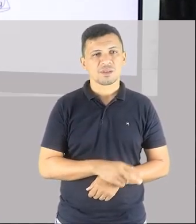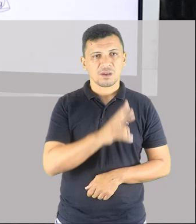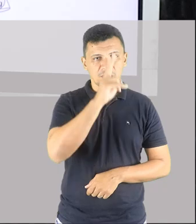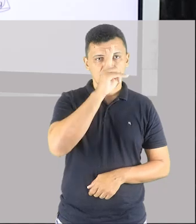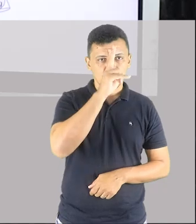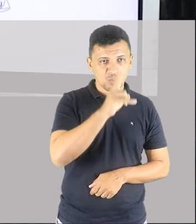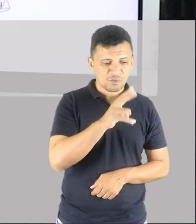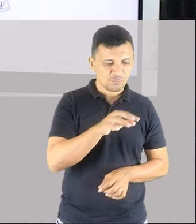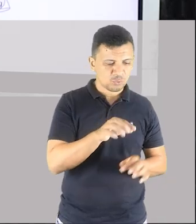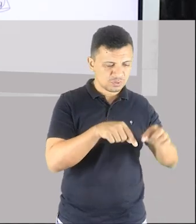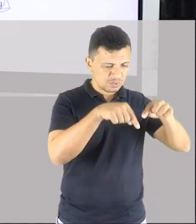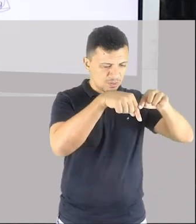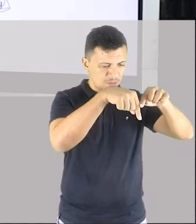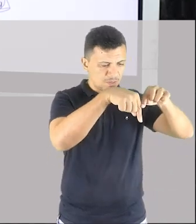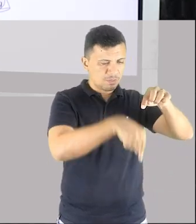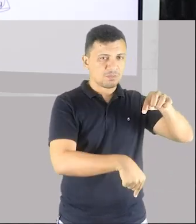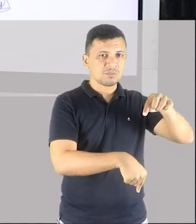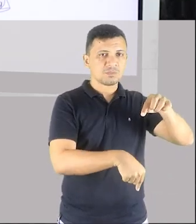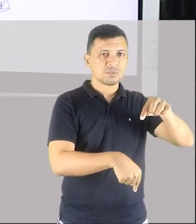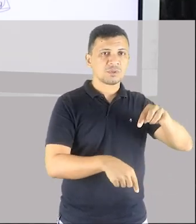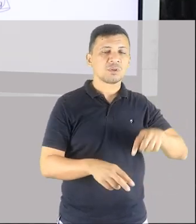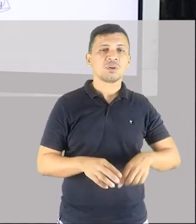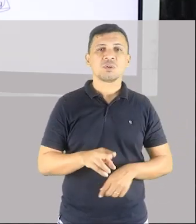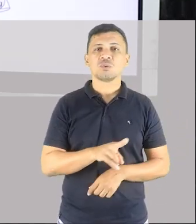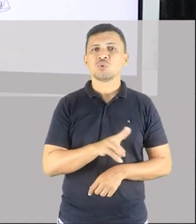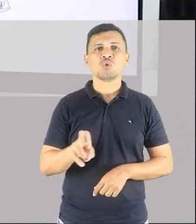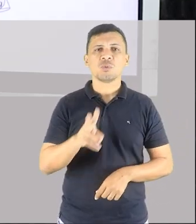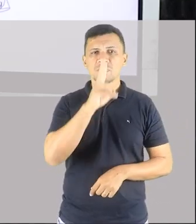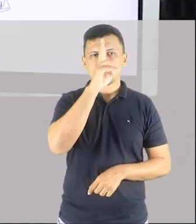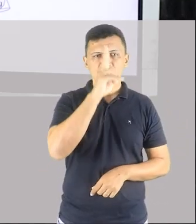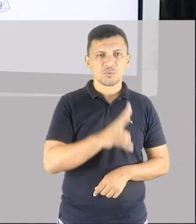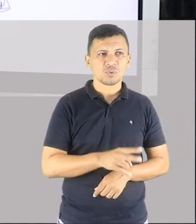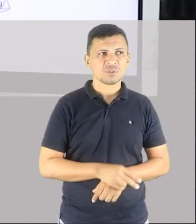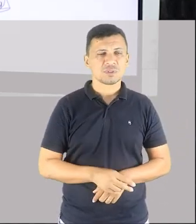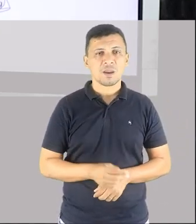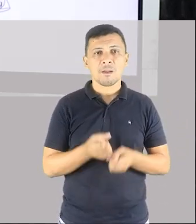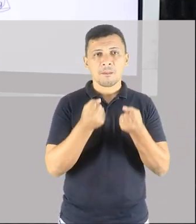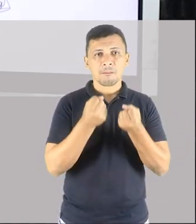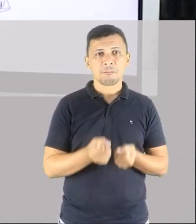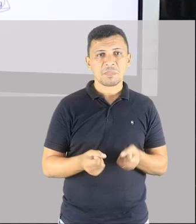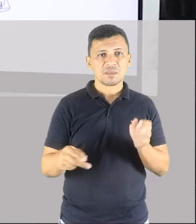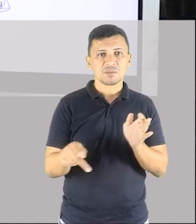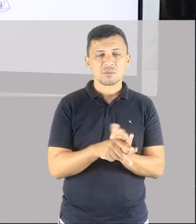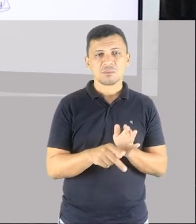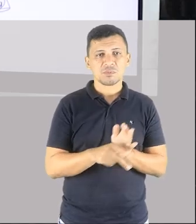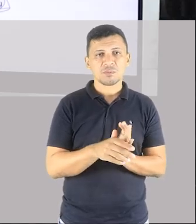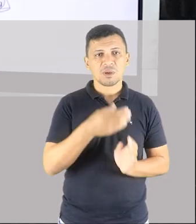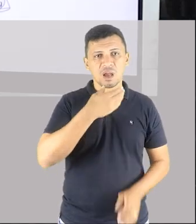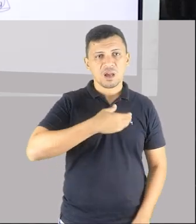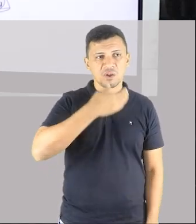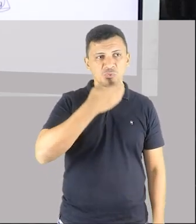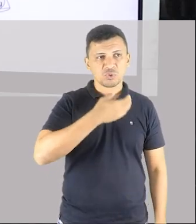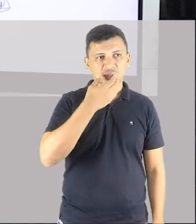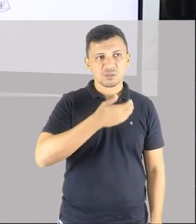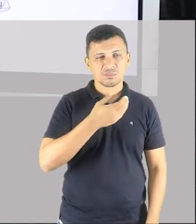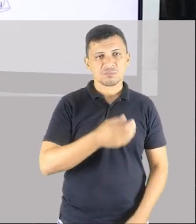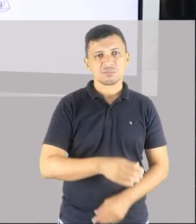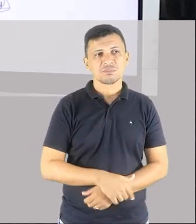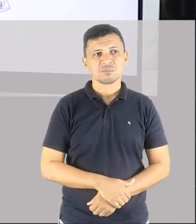força para cá para baixo. Como é que chama essa força? É o peso da fruta que eu quero medir.